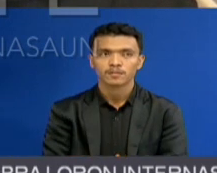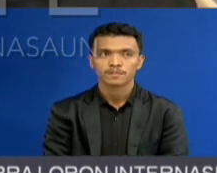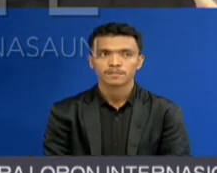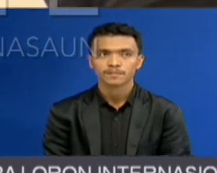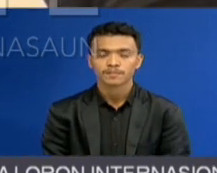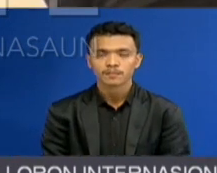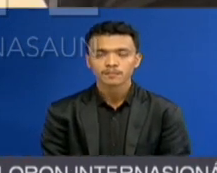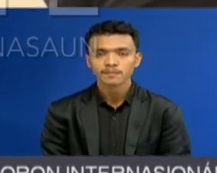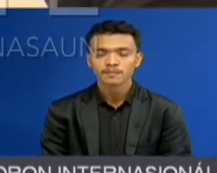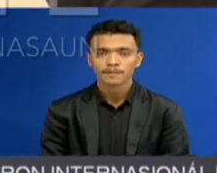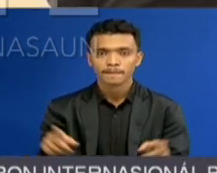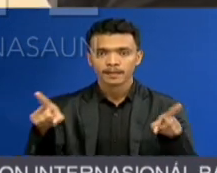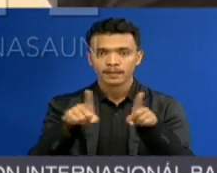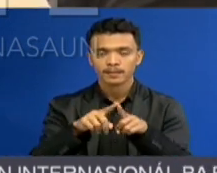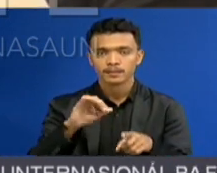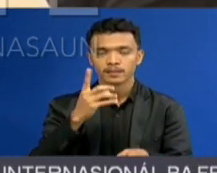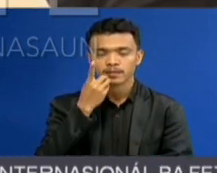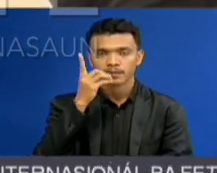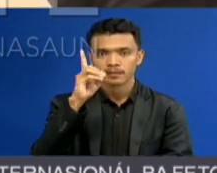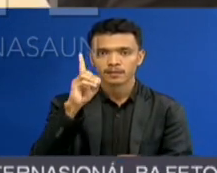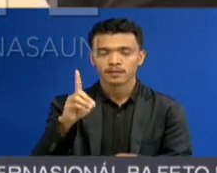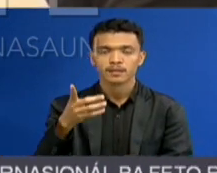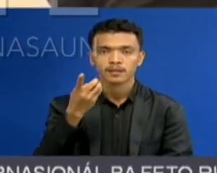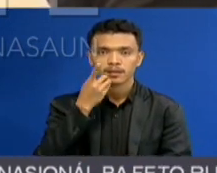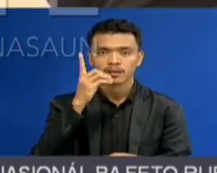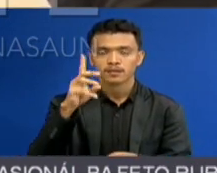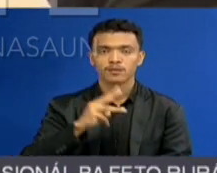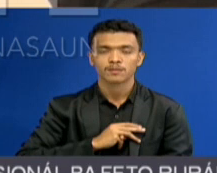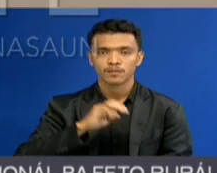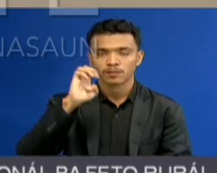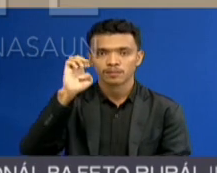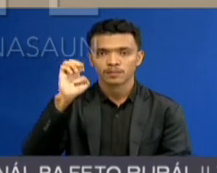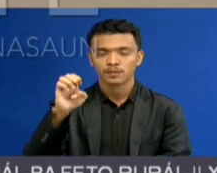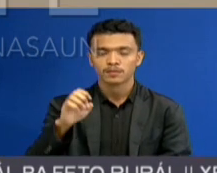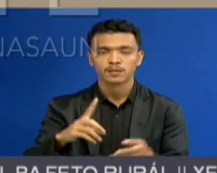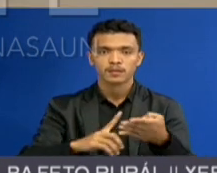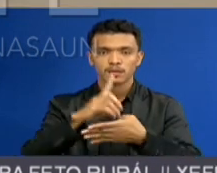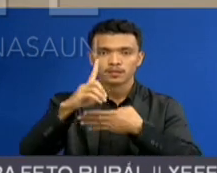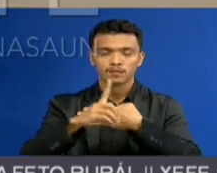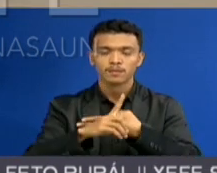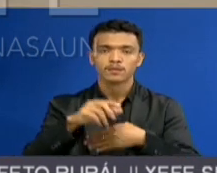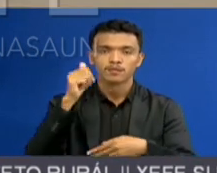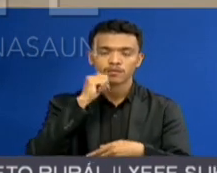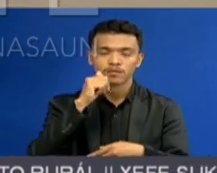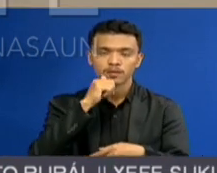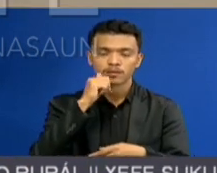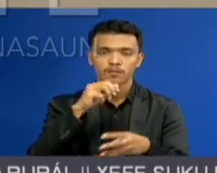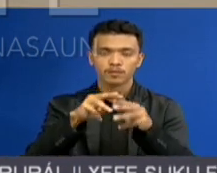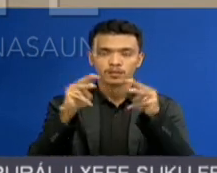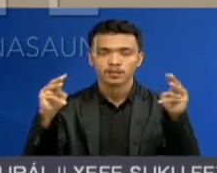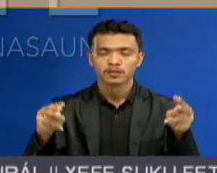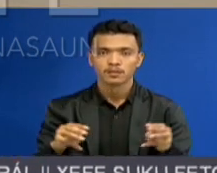tarde as ou na UTT a declaração no bis nem target marca desenvolvimento feto rural neve